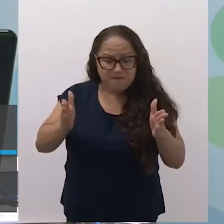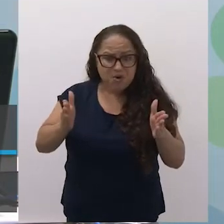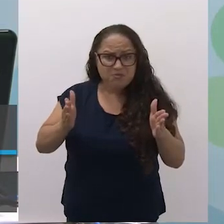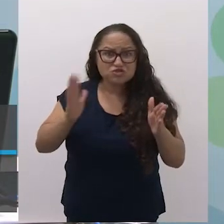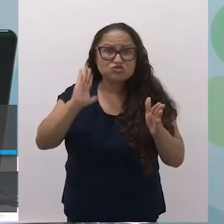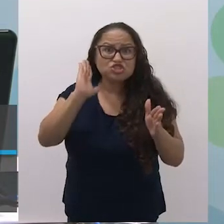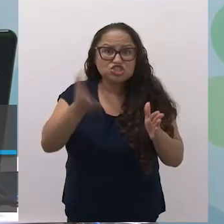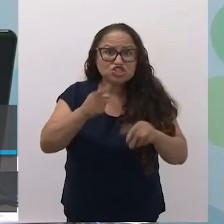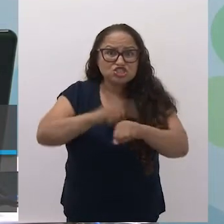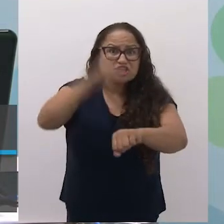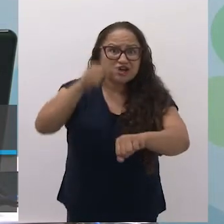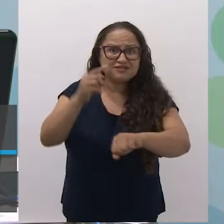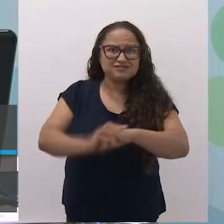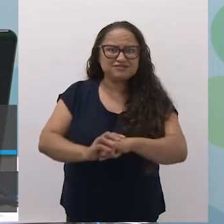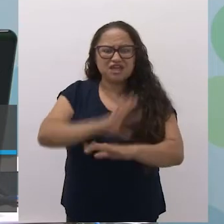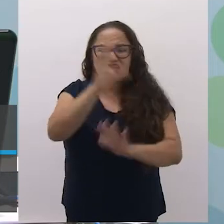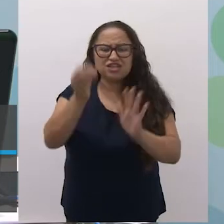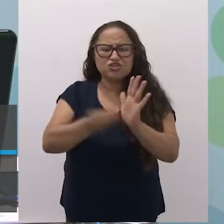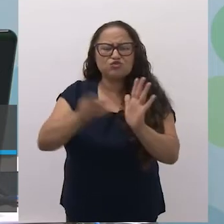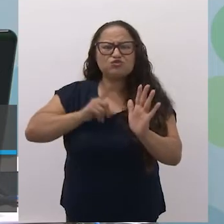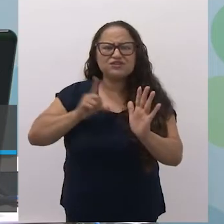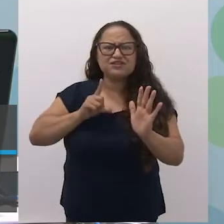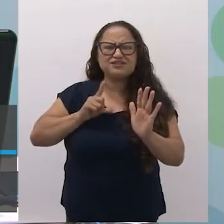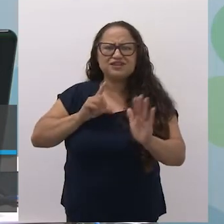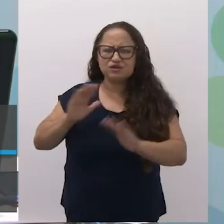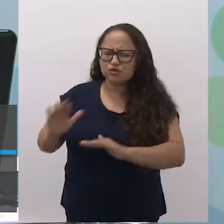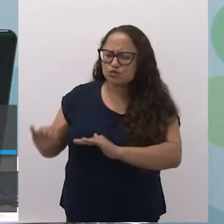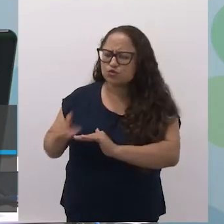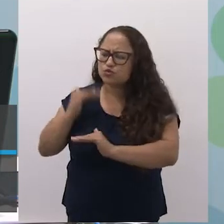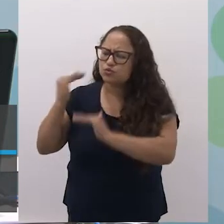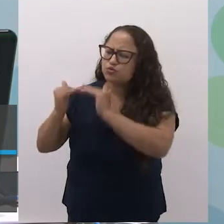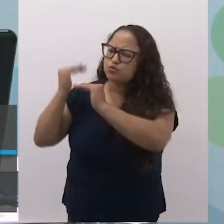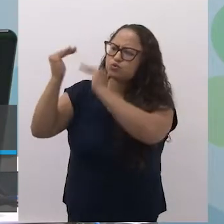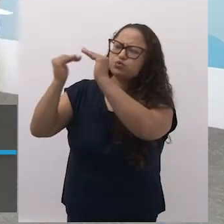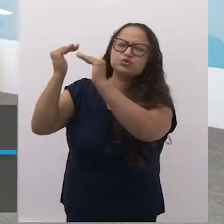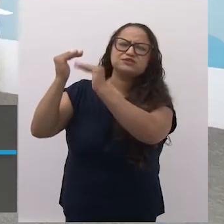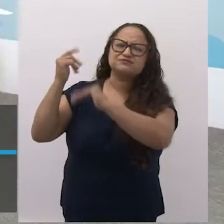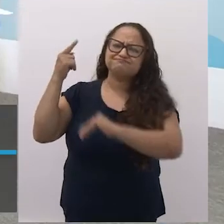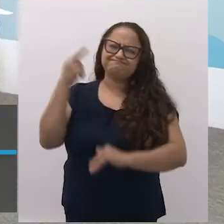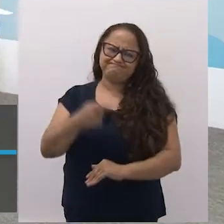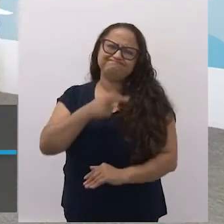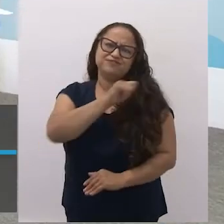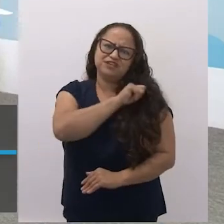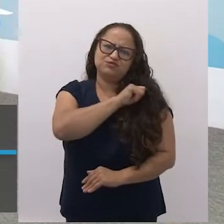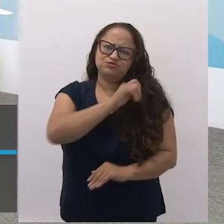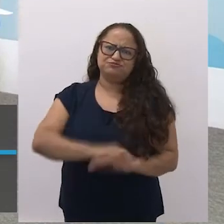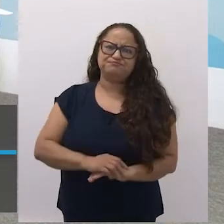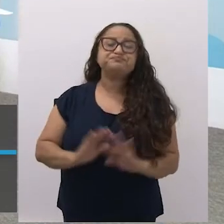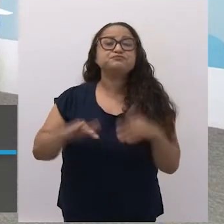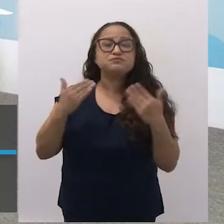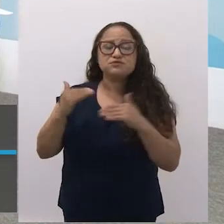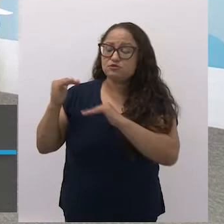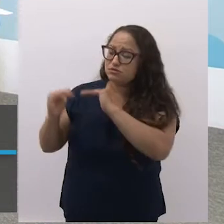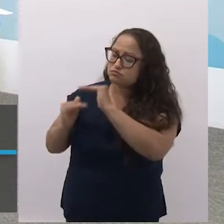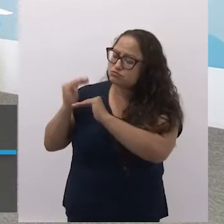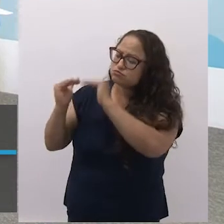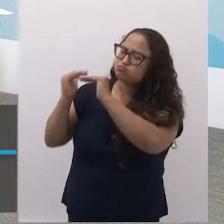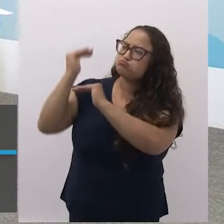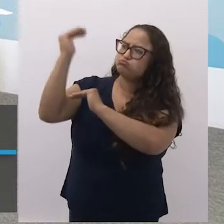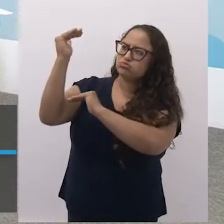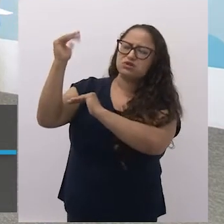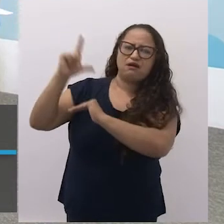em tudo que faz parte do crescimento dele, não é mesmo, Sandra? Exatamente. Este crescimento que nós,